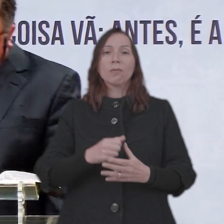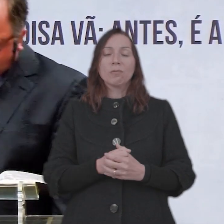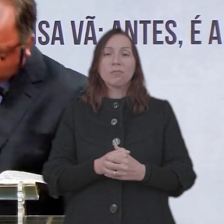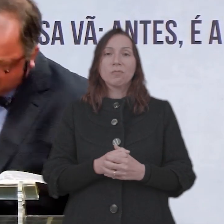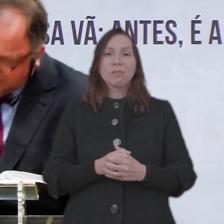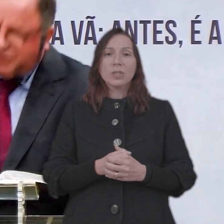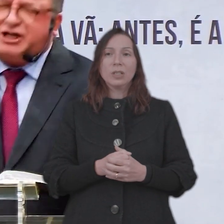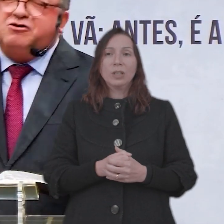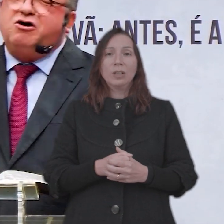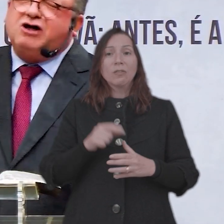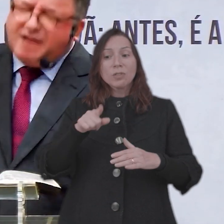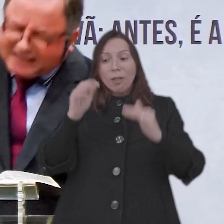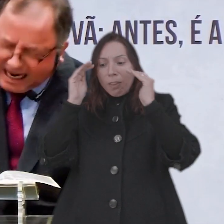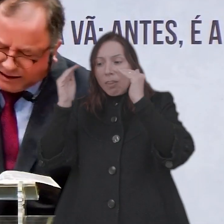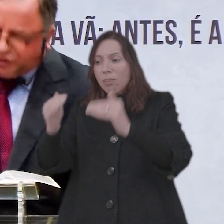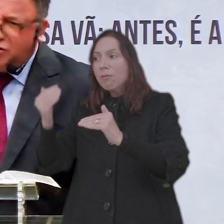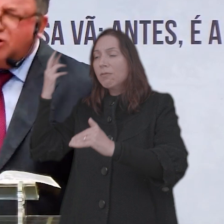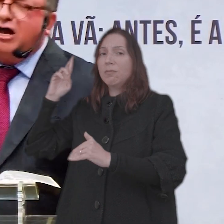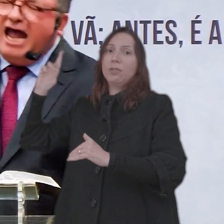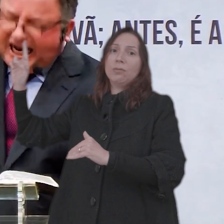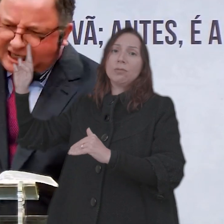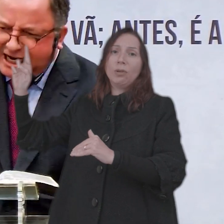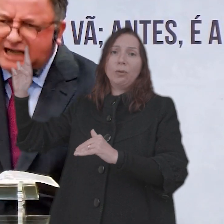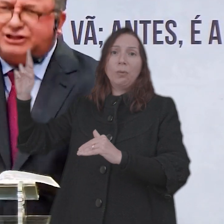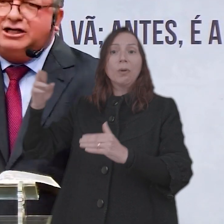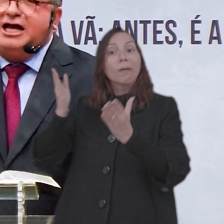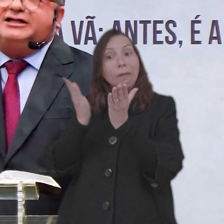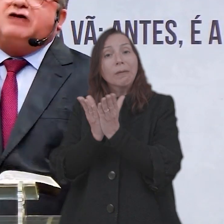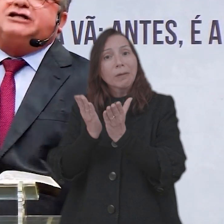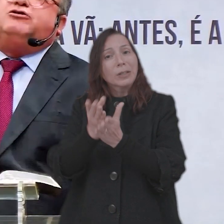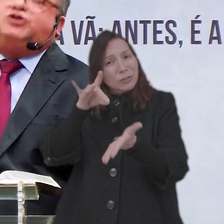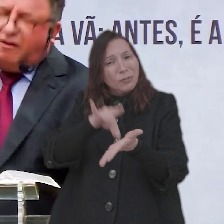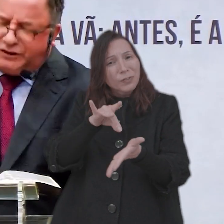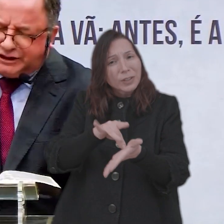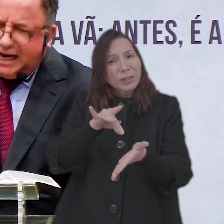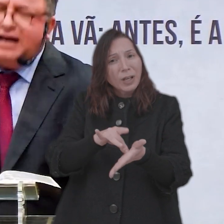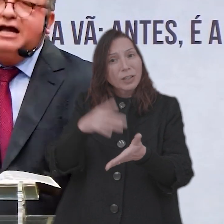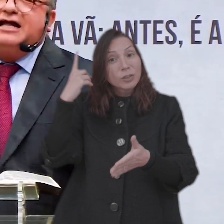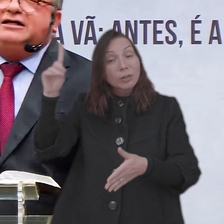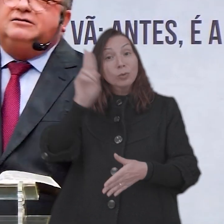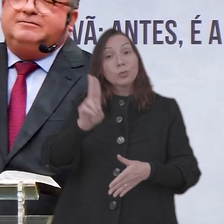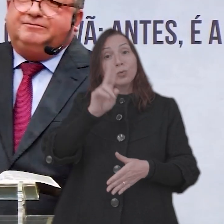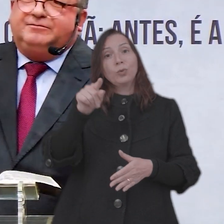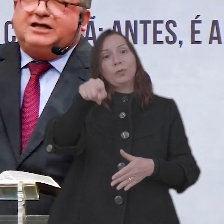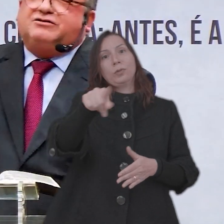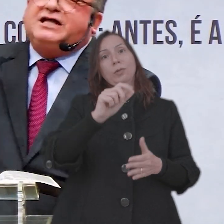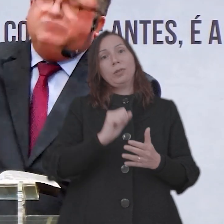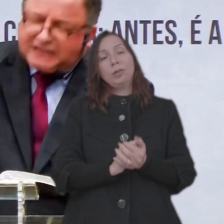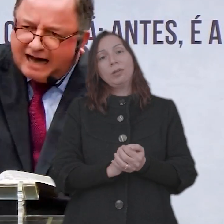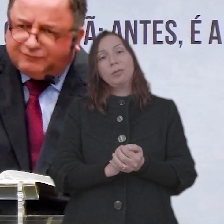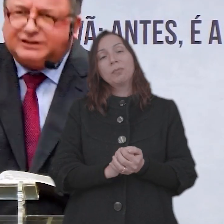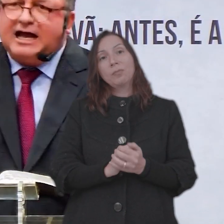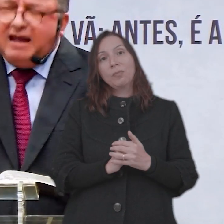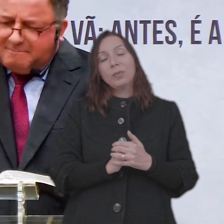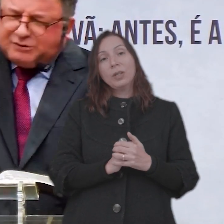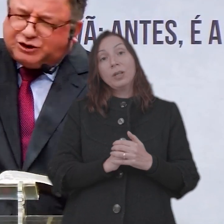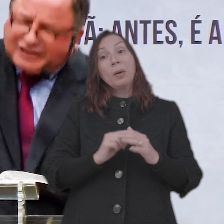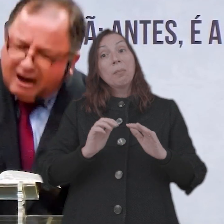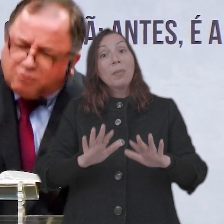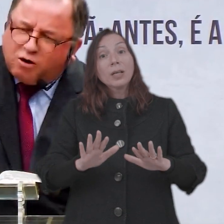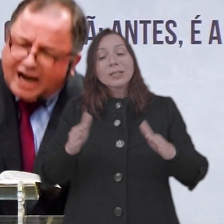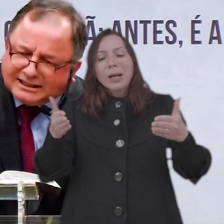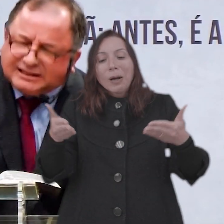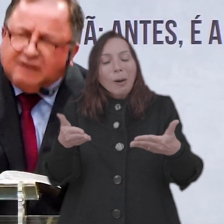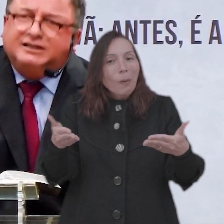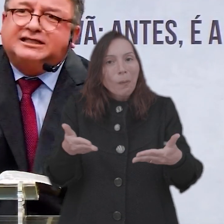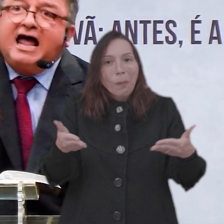Você é uma pessoa que teme ao Senhor, que obedece ao Senhor, é crente, Deus já usou você, Deus tem usado você, mas o